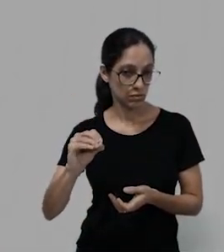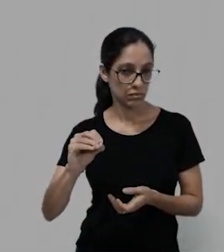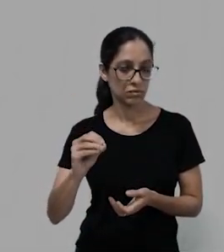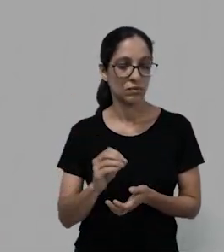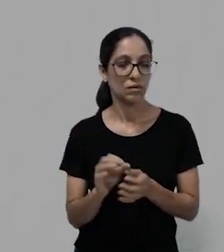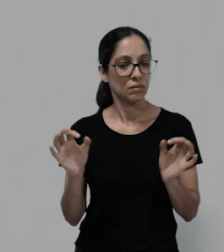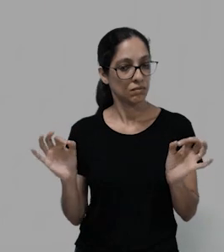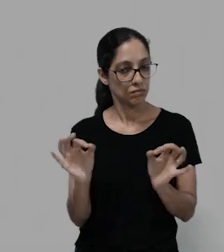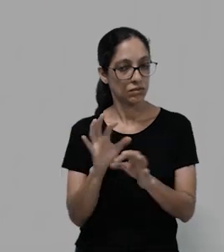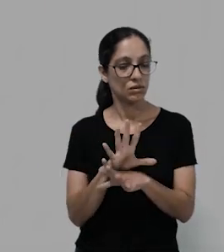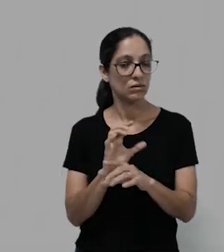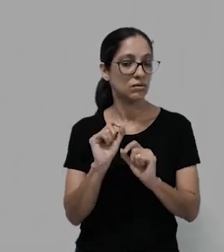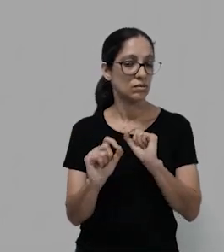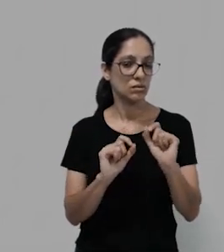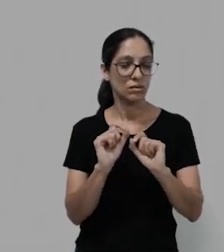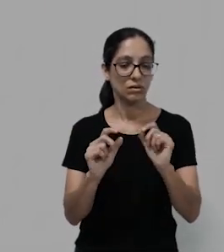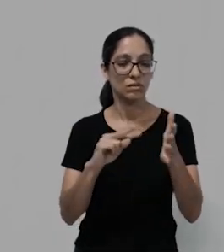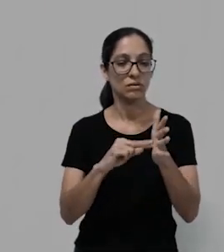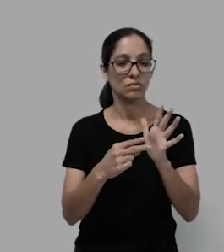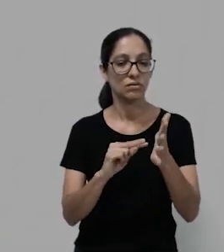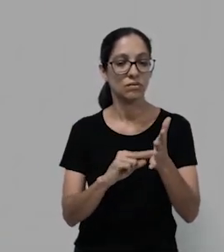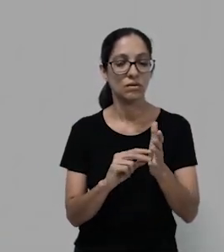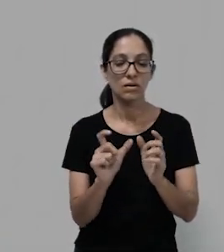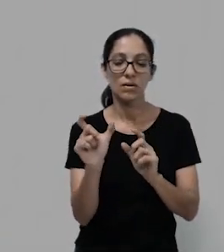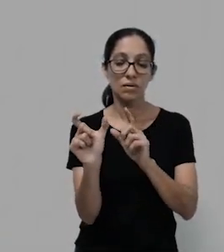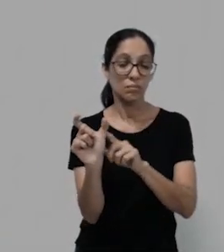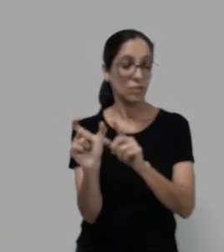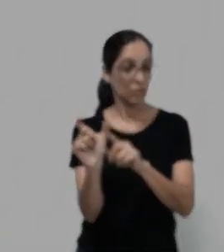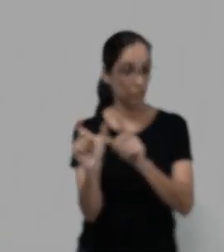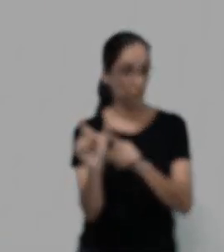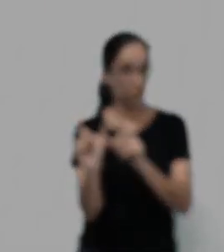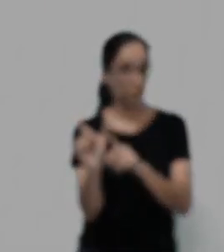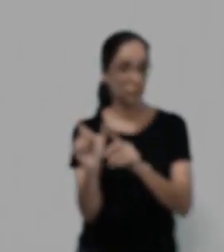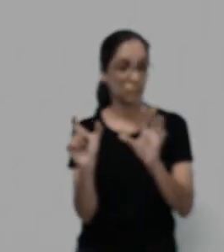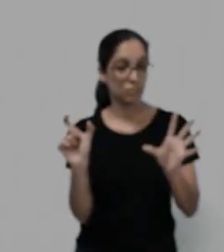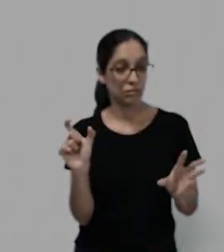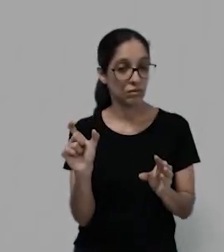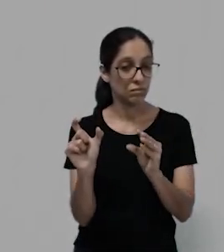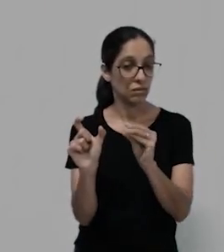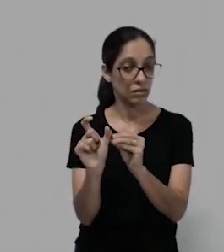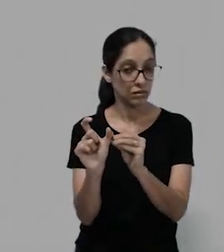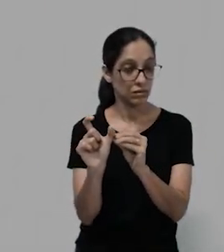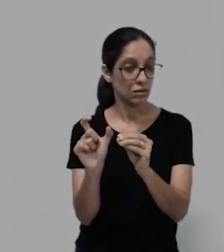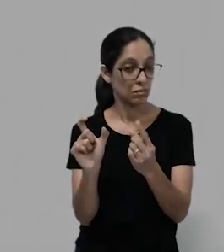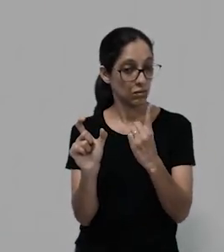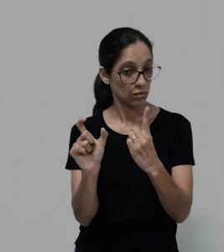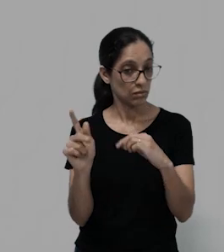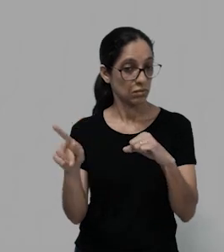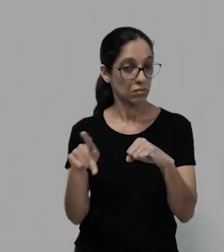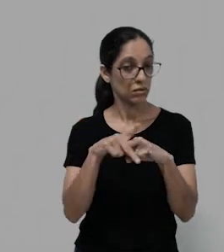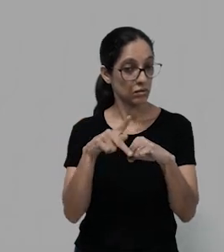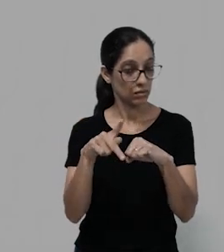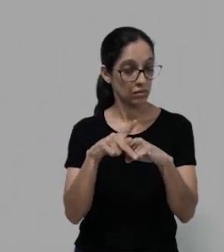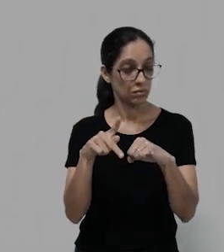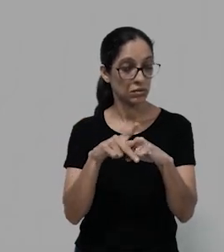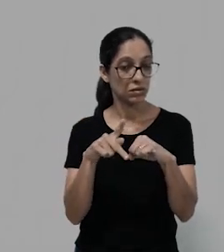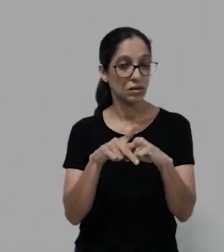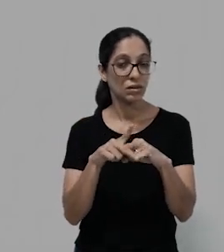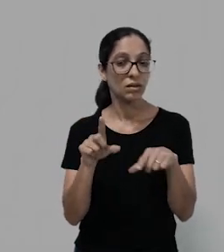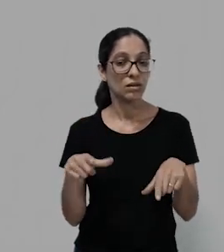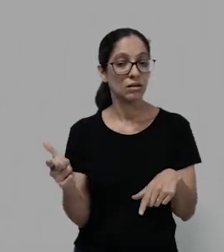fechar, significam palavras compostas formadas por um pronome indefinido